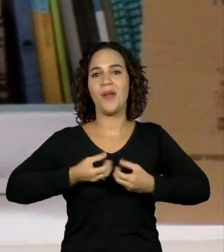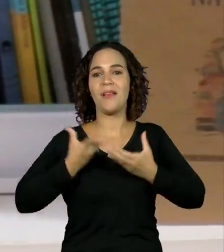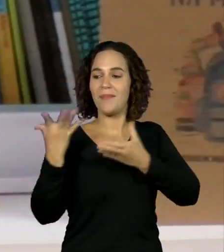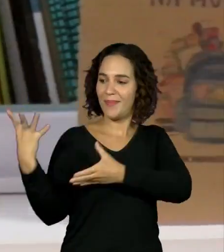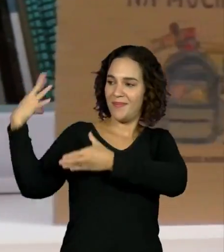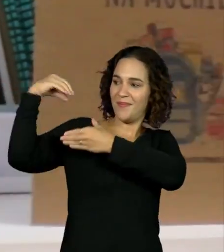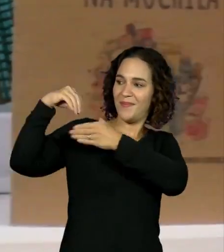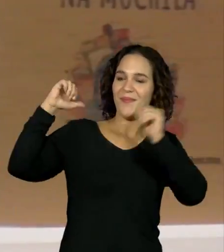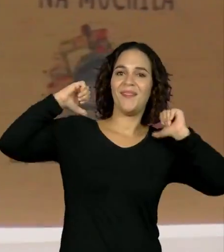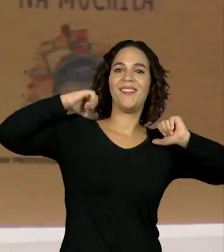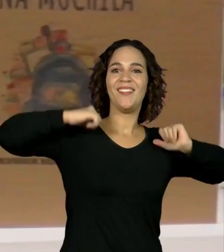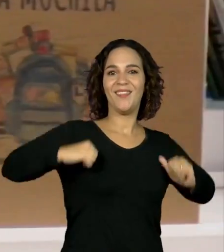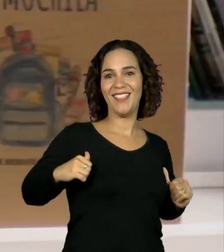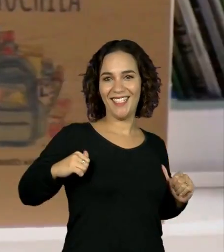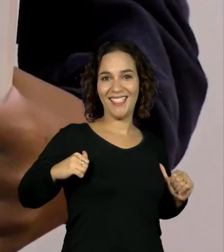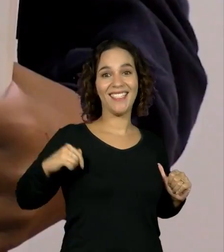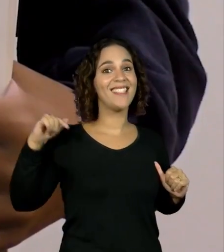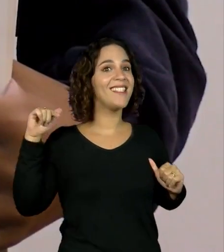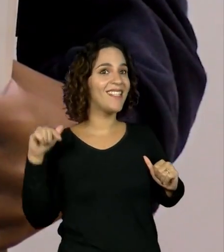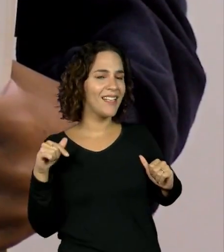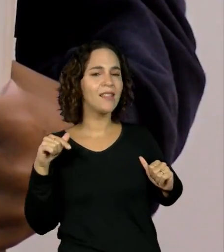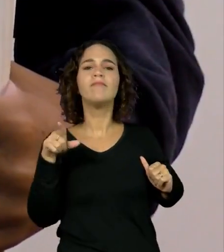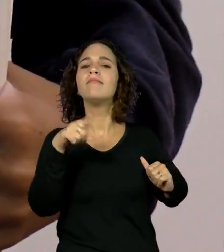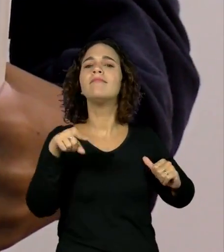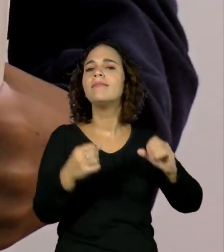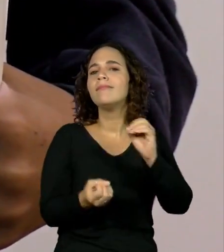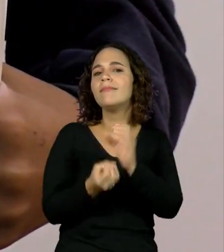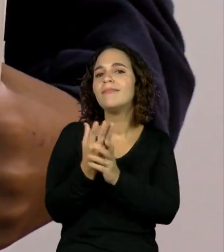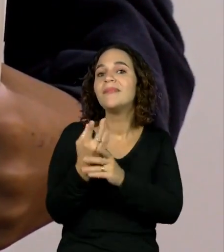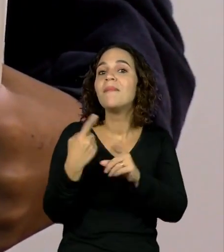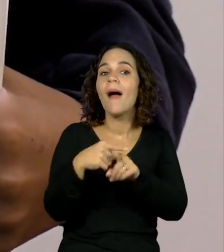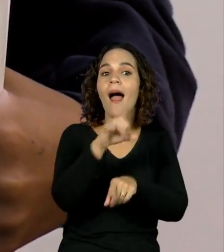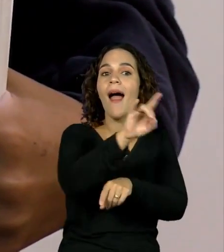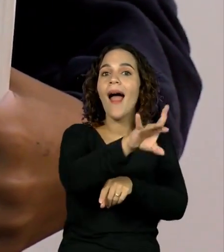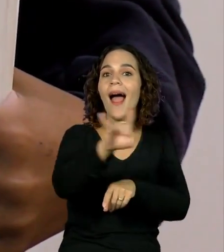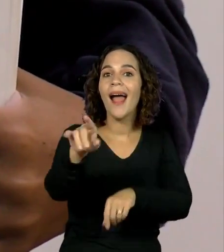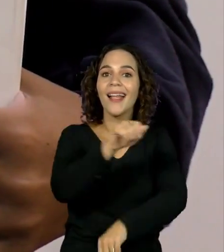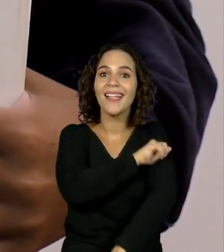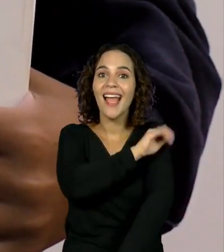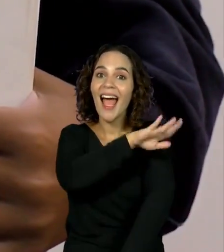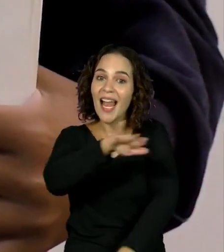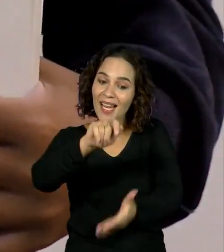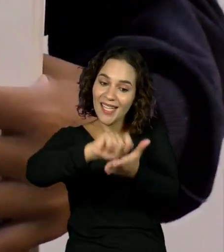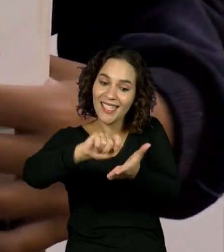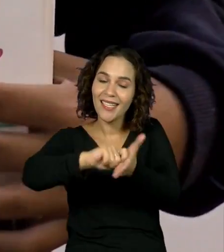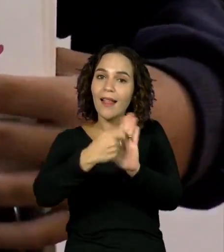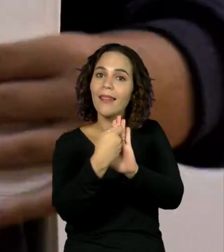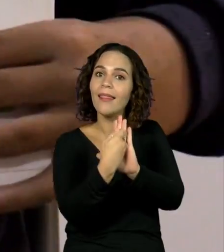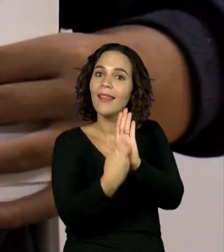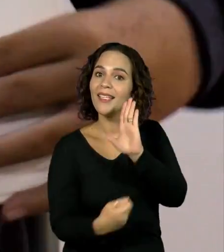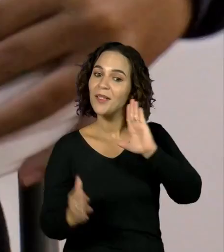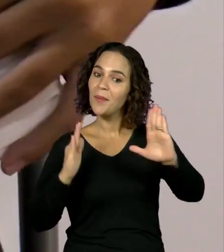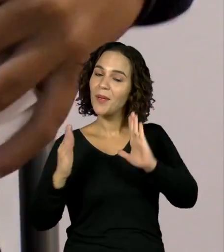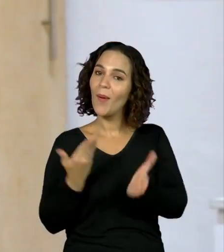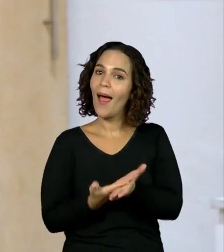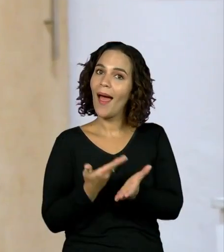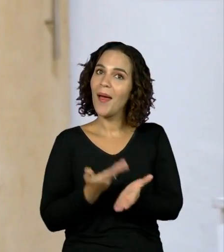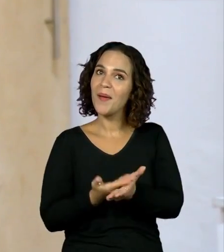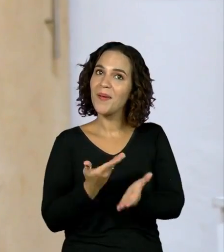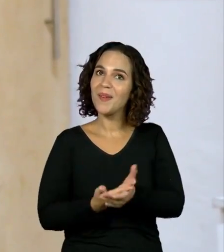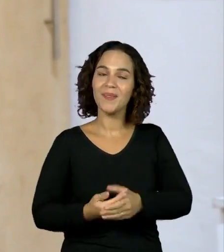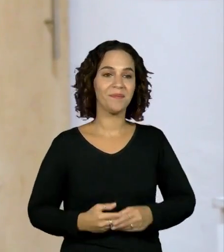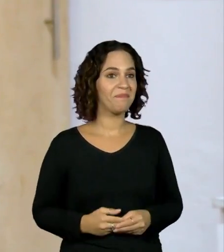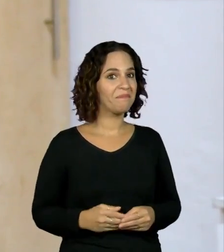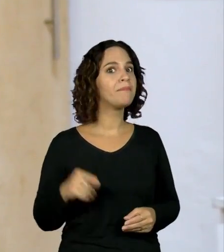como Poemas na Mochila, foi criado a partir dos textos feitos pelos alunos durante as aulas. Uma